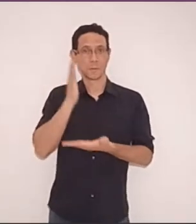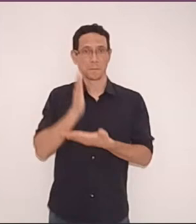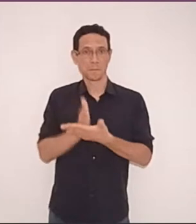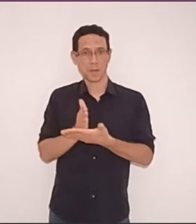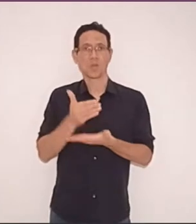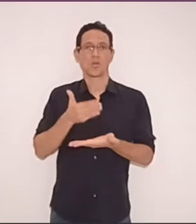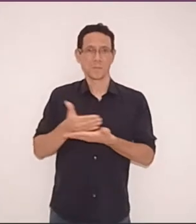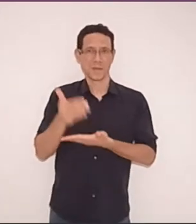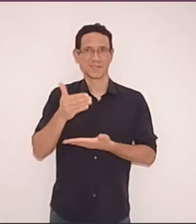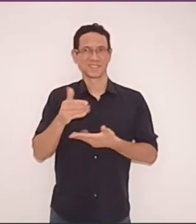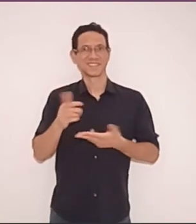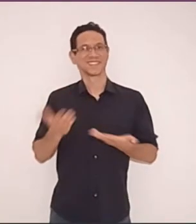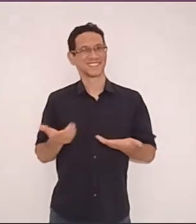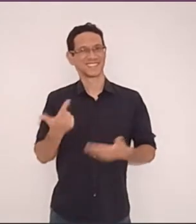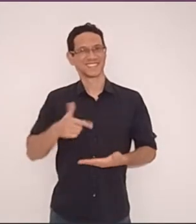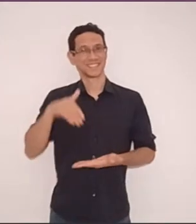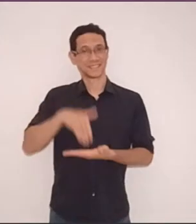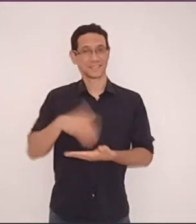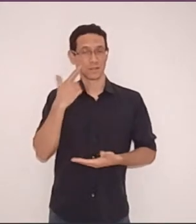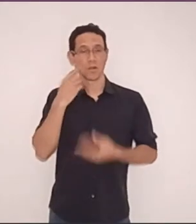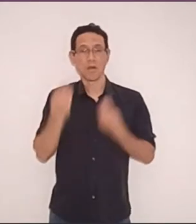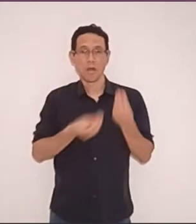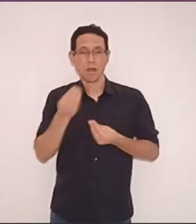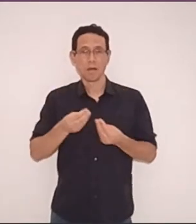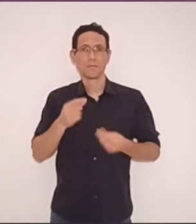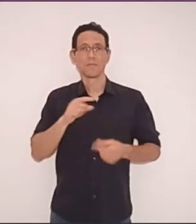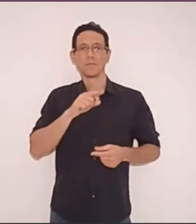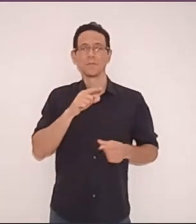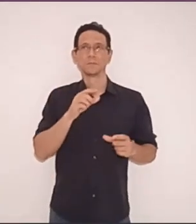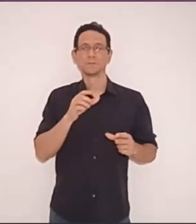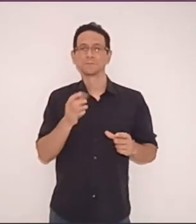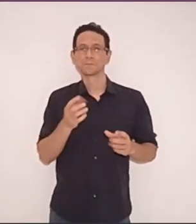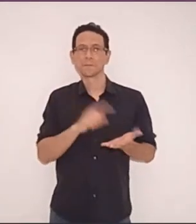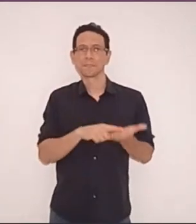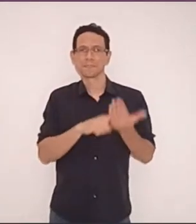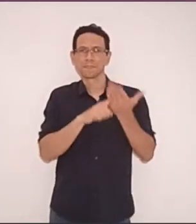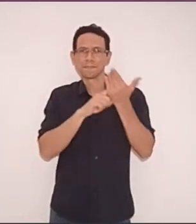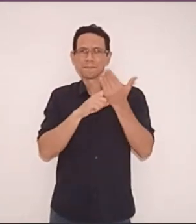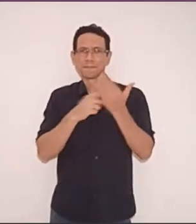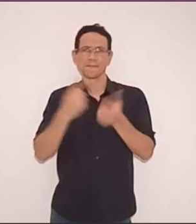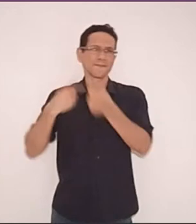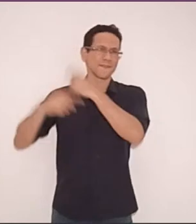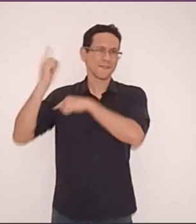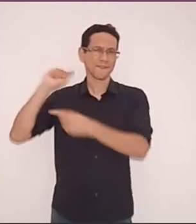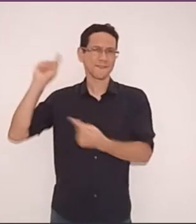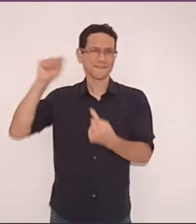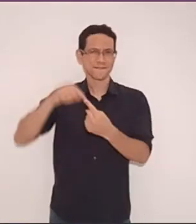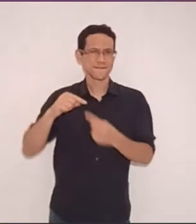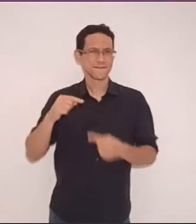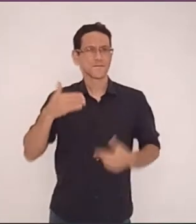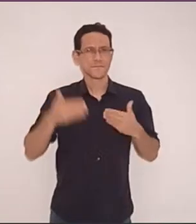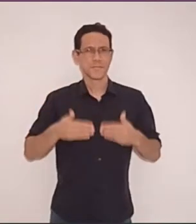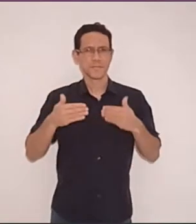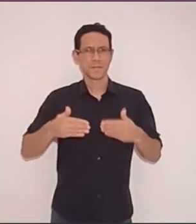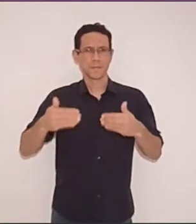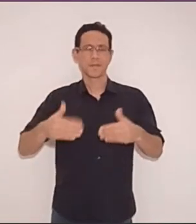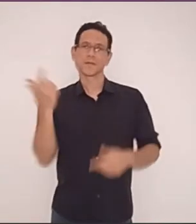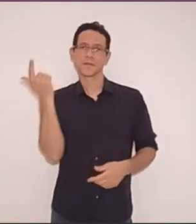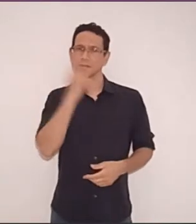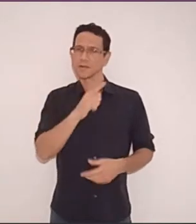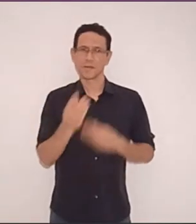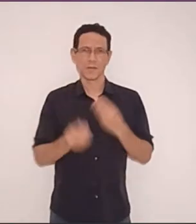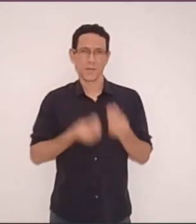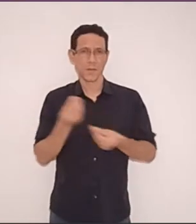valores que maneira muito bem trouxe Essas tecnologias ancestrais Pode ocupar frente né como